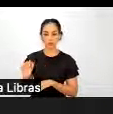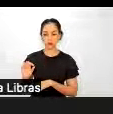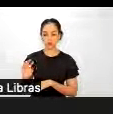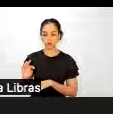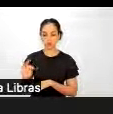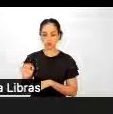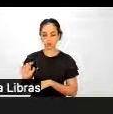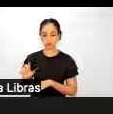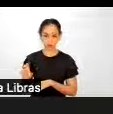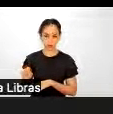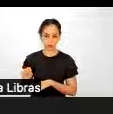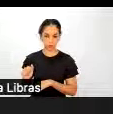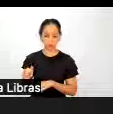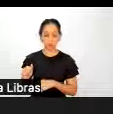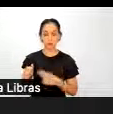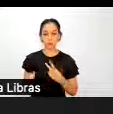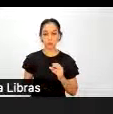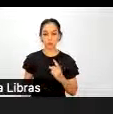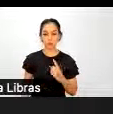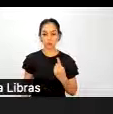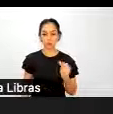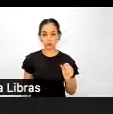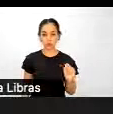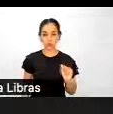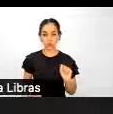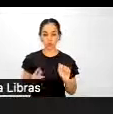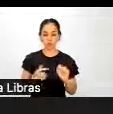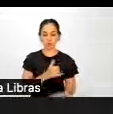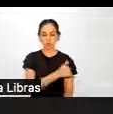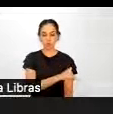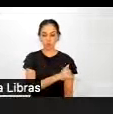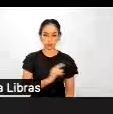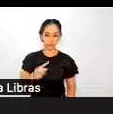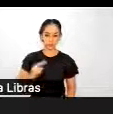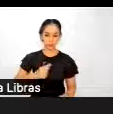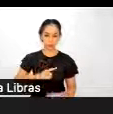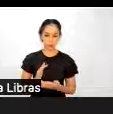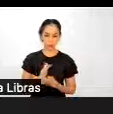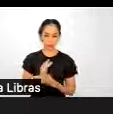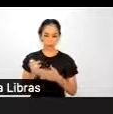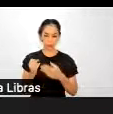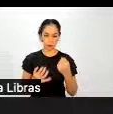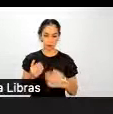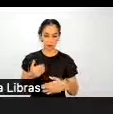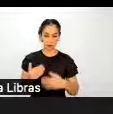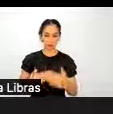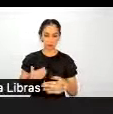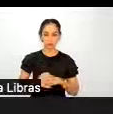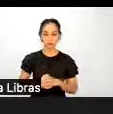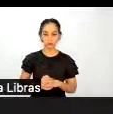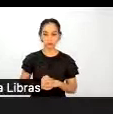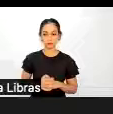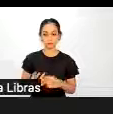ação efêmera no Rio de Janeiro, que depois teve desdobramentos alguns anos depois, naquela época não tinha se desdobrado ainda. E